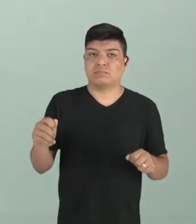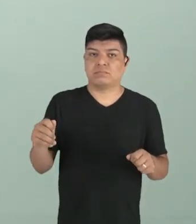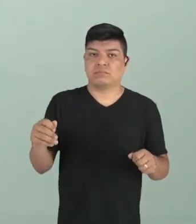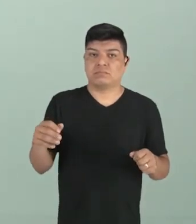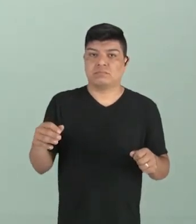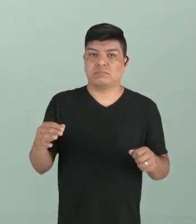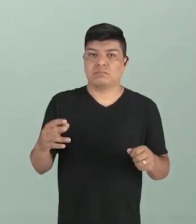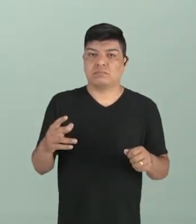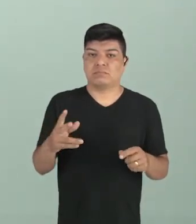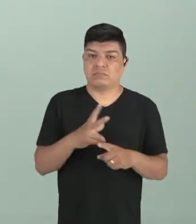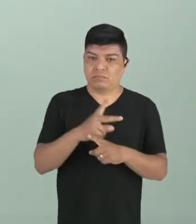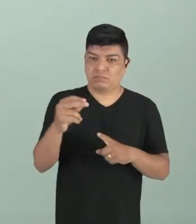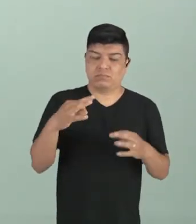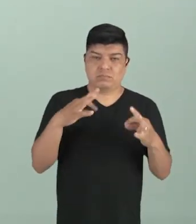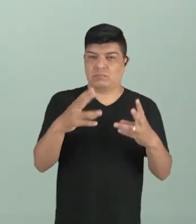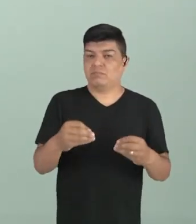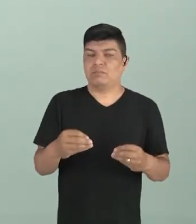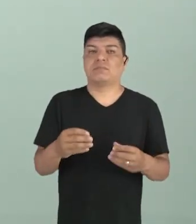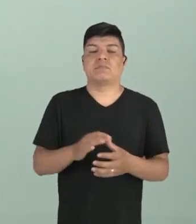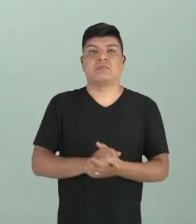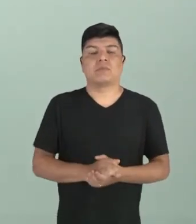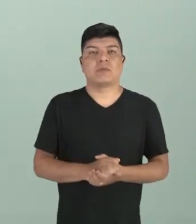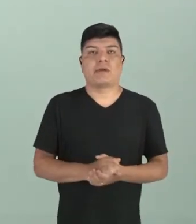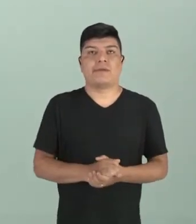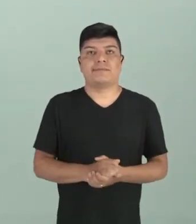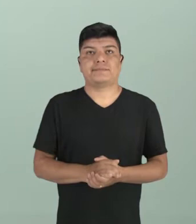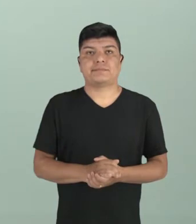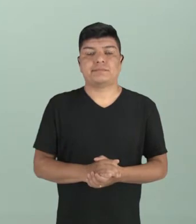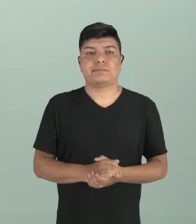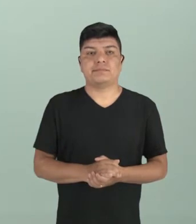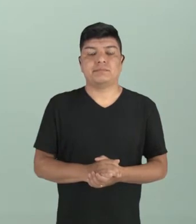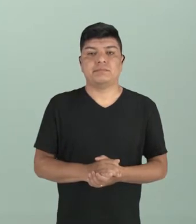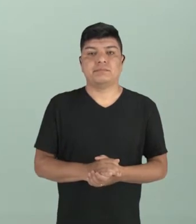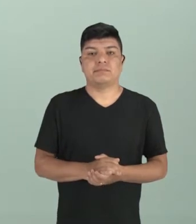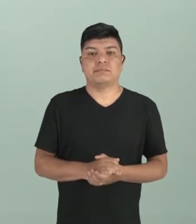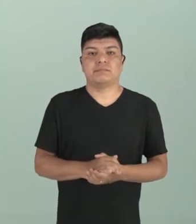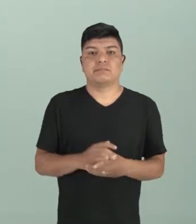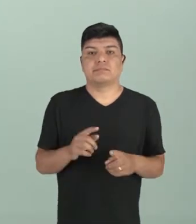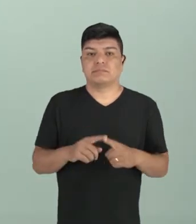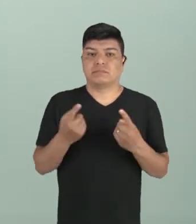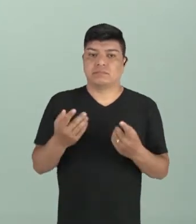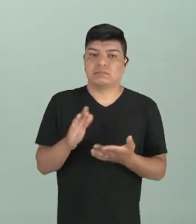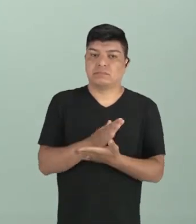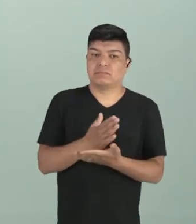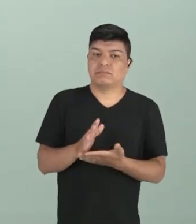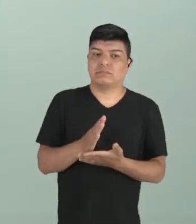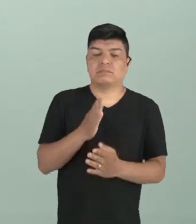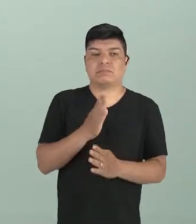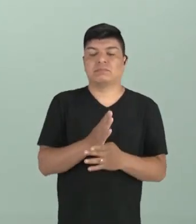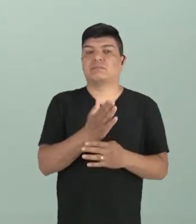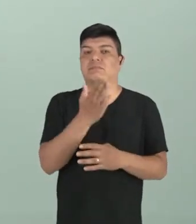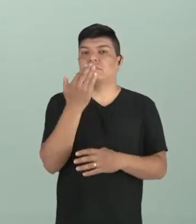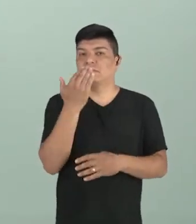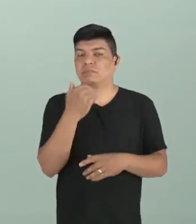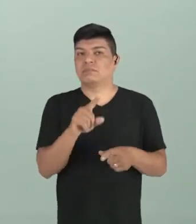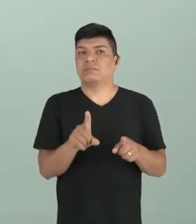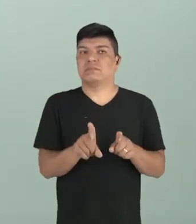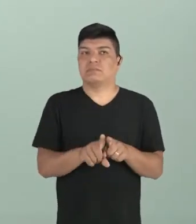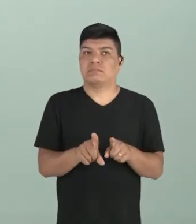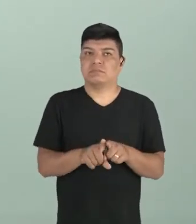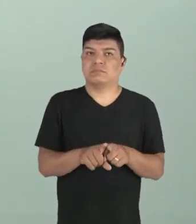superados isso aí, né? Mas assim, algumas questões têm sido trazidas à tona, né? A questão da alimentação,